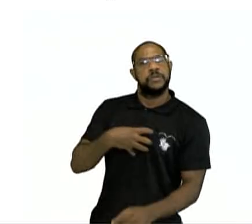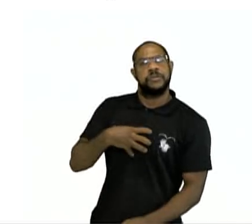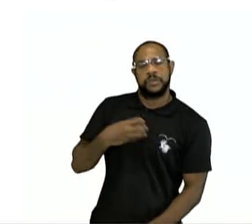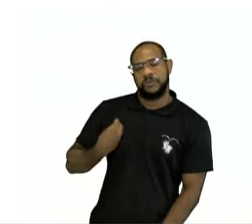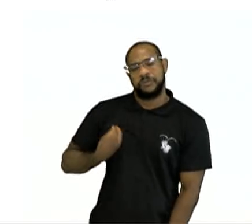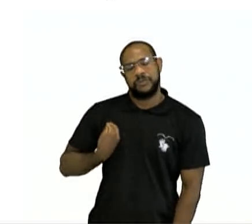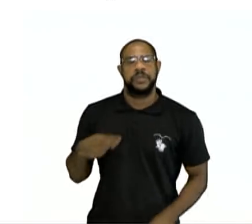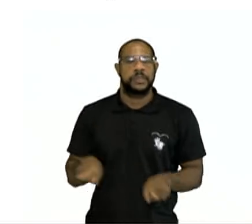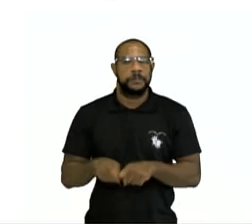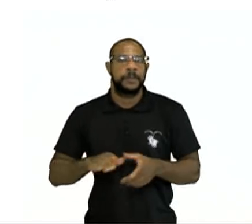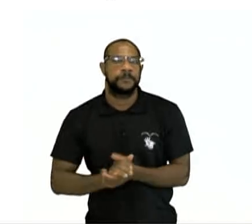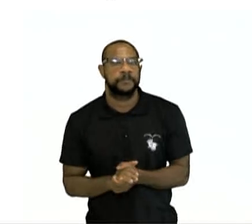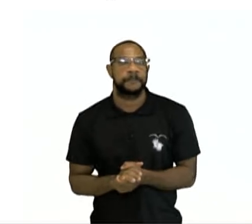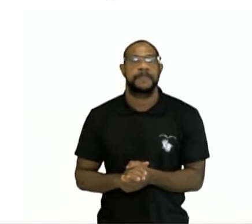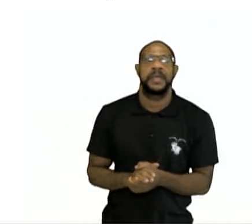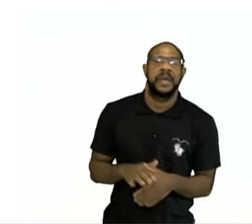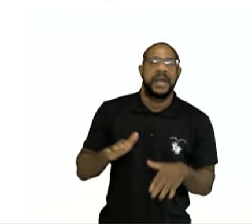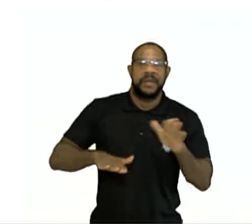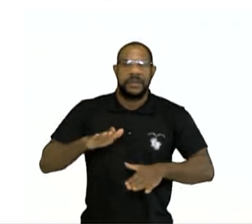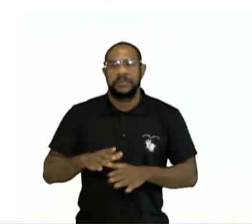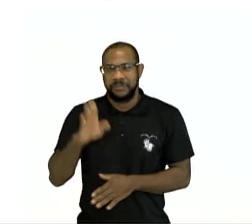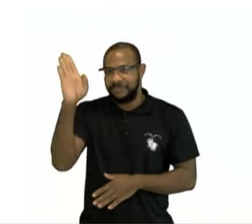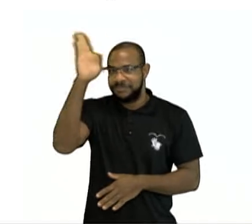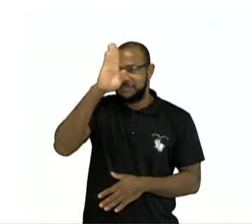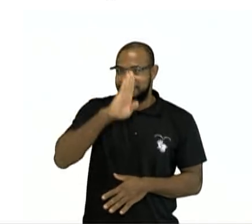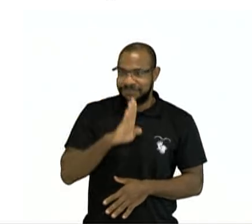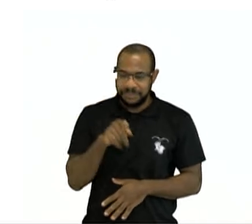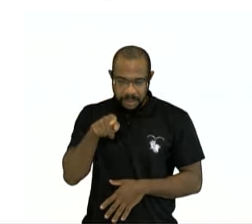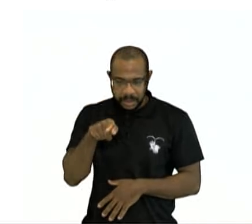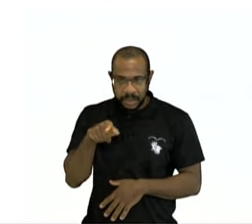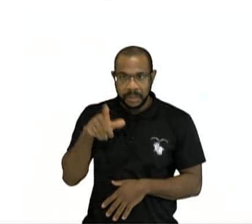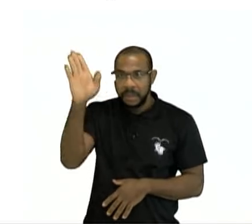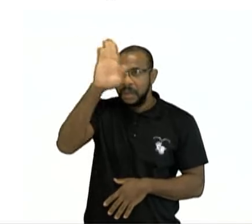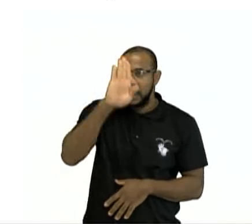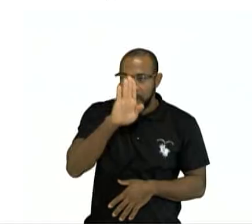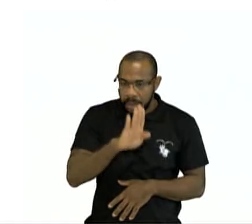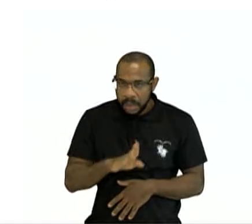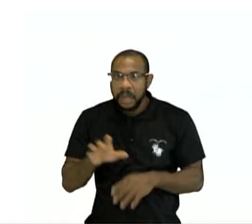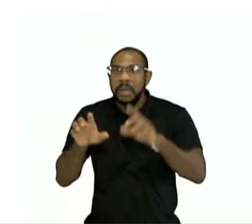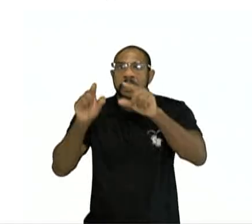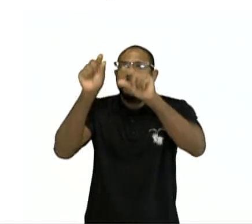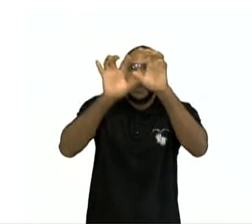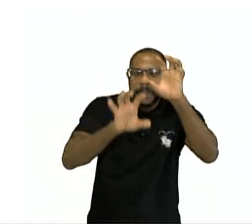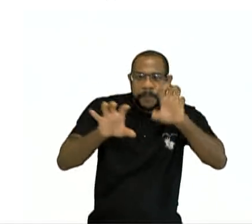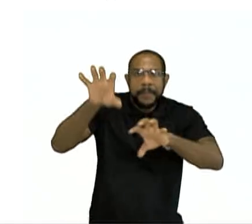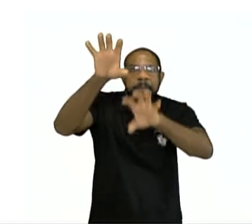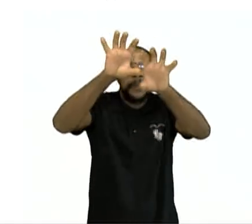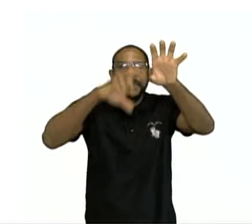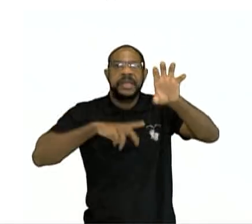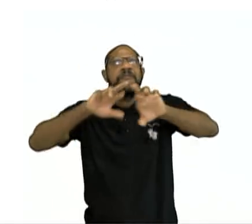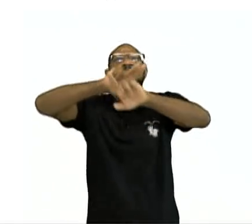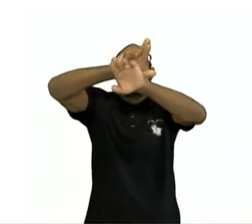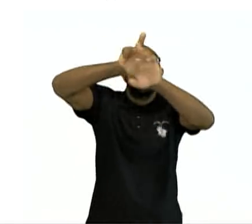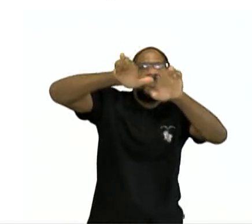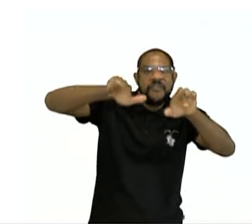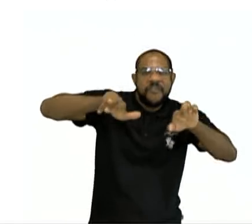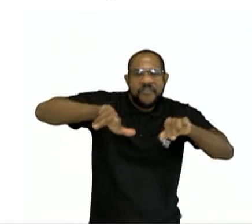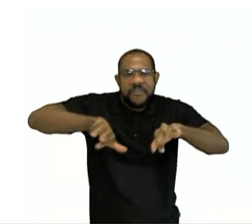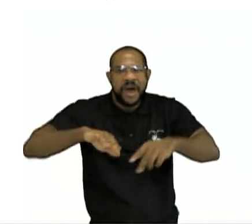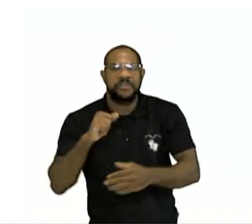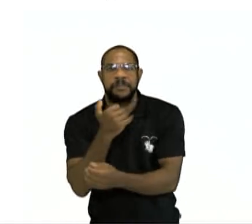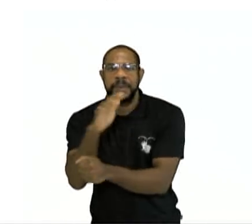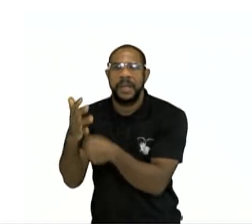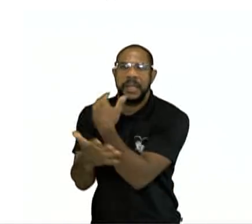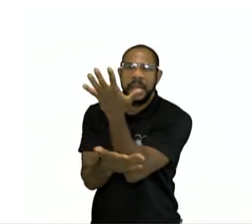território brasileiro, a gente pensa é um único país, mas apresenta essa grande diversidade de paisagens que estão ligadas